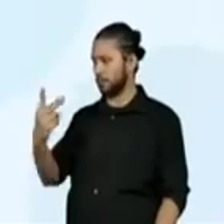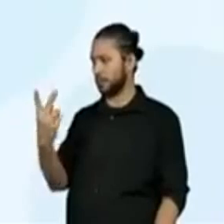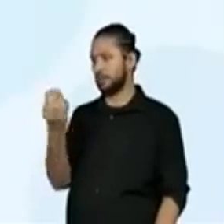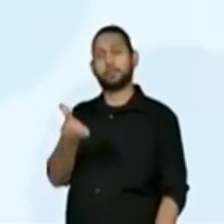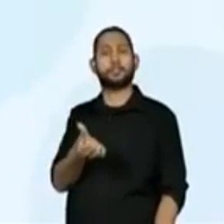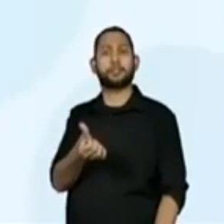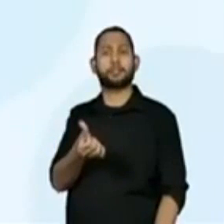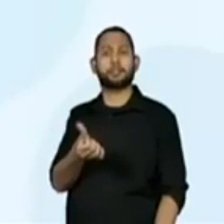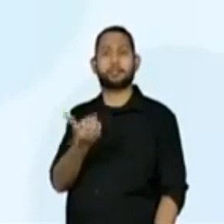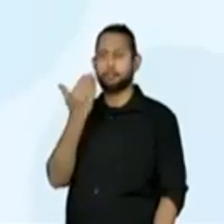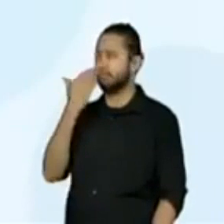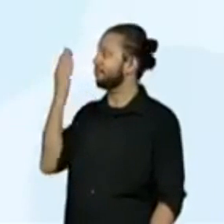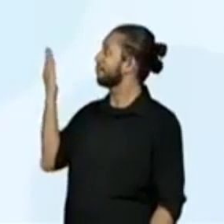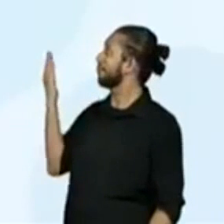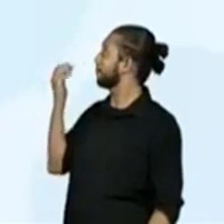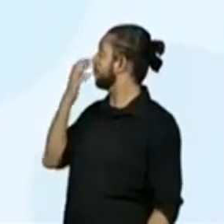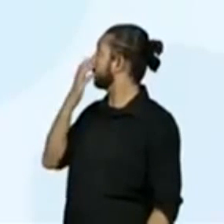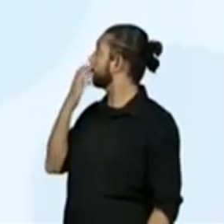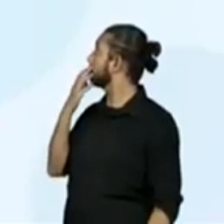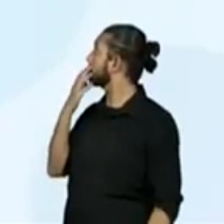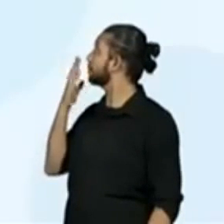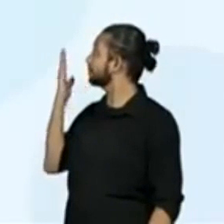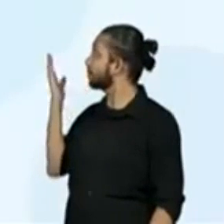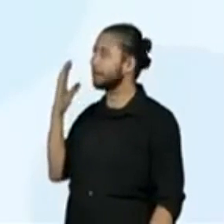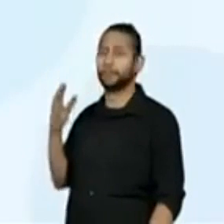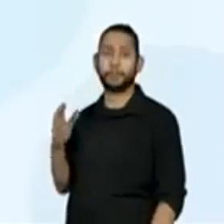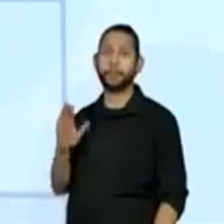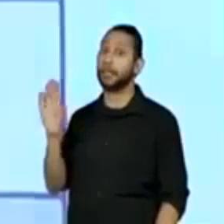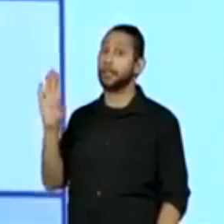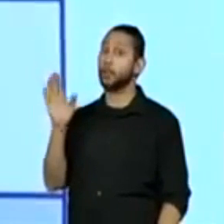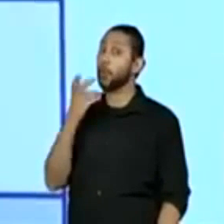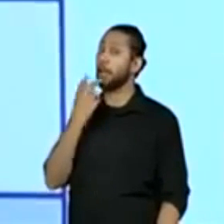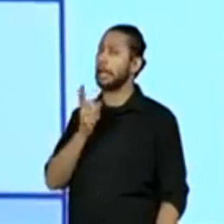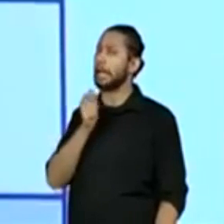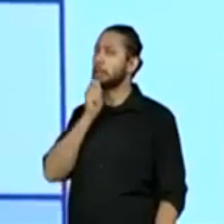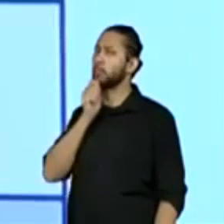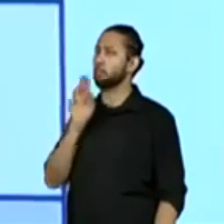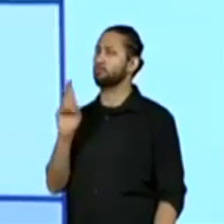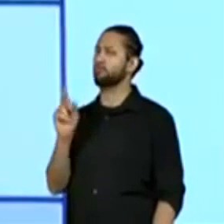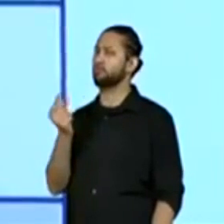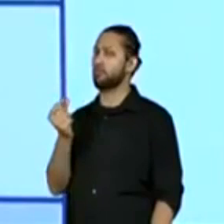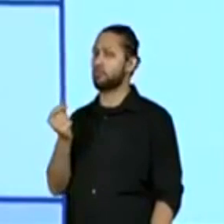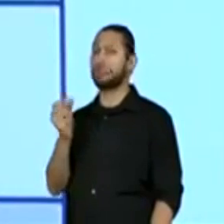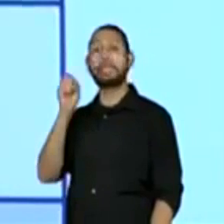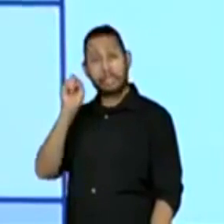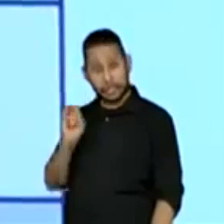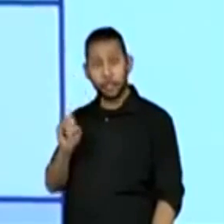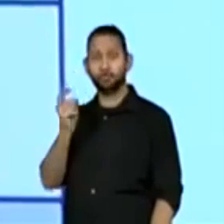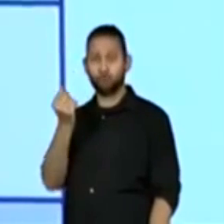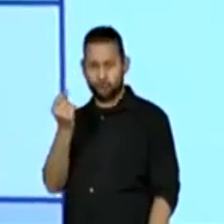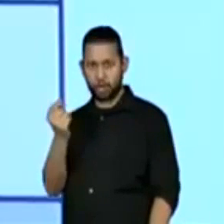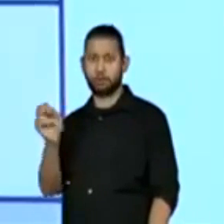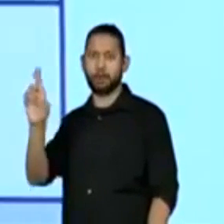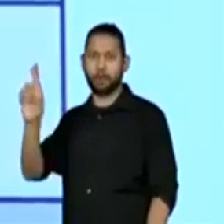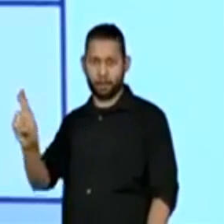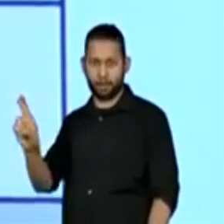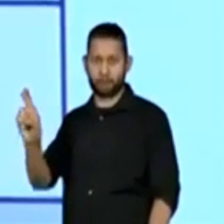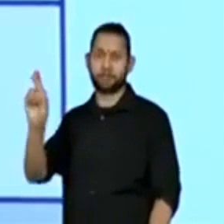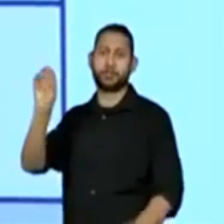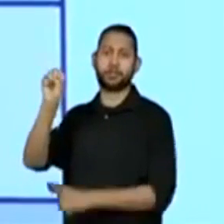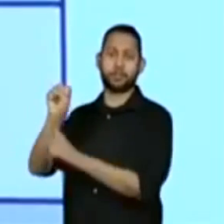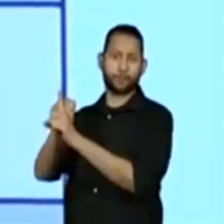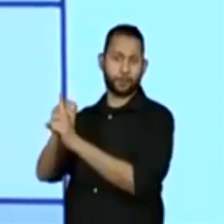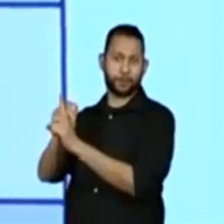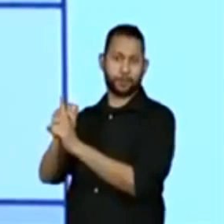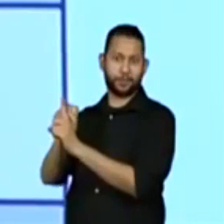2,26, certo? Aqui eu não estou falando de sistema monetário, por isso eu não coloquei o R e o cifrão. Eu estou falando de